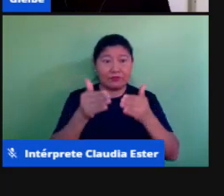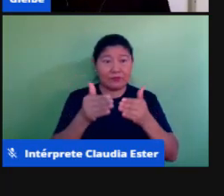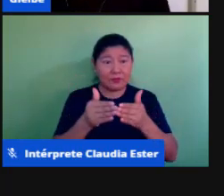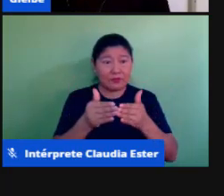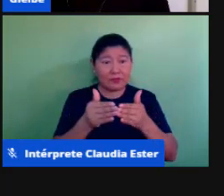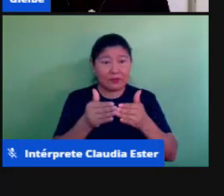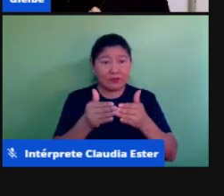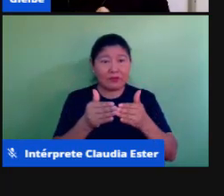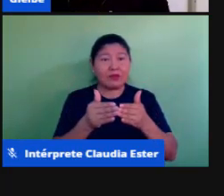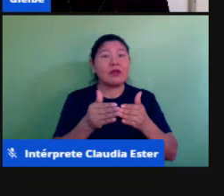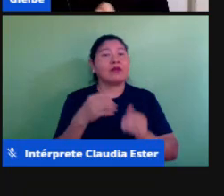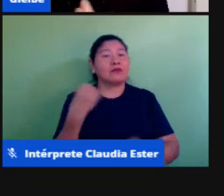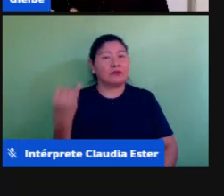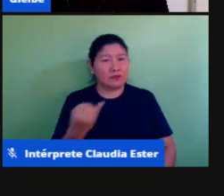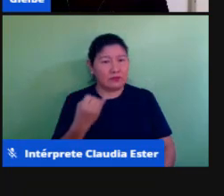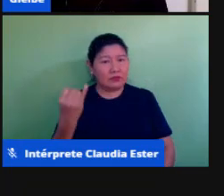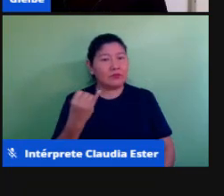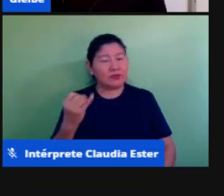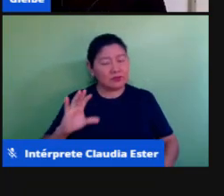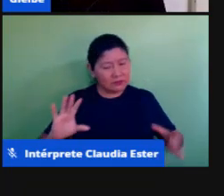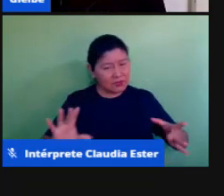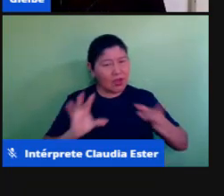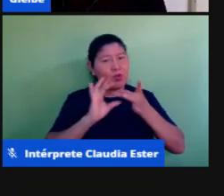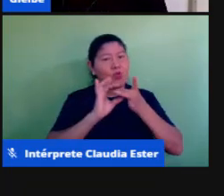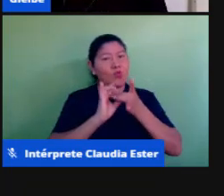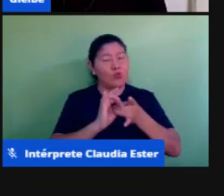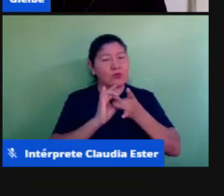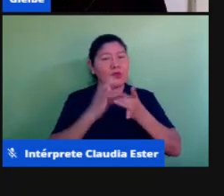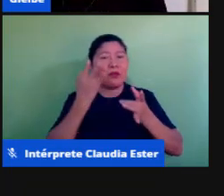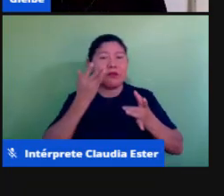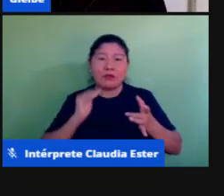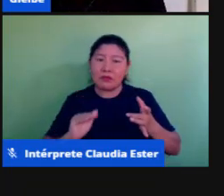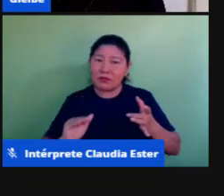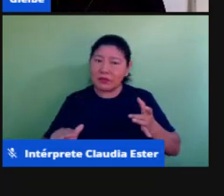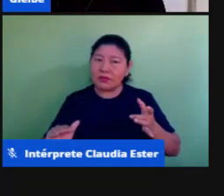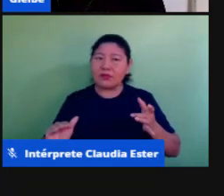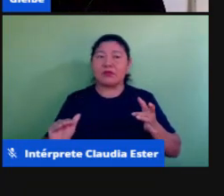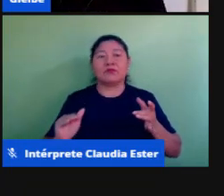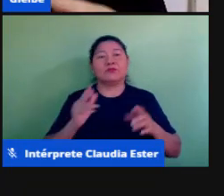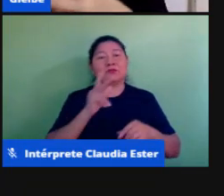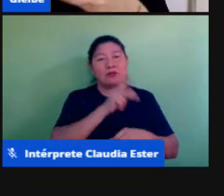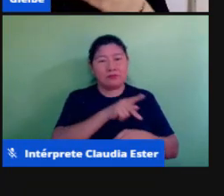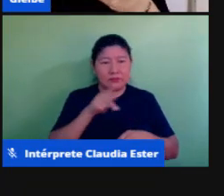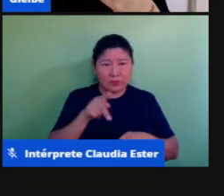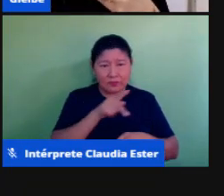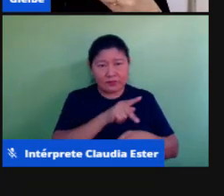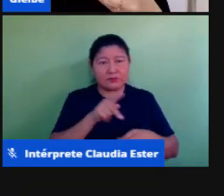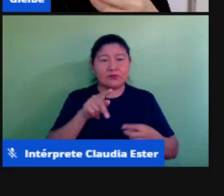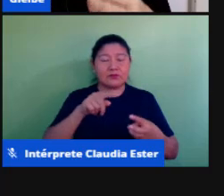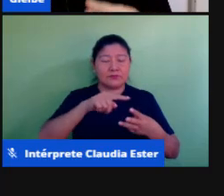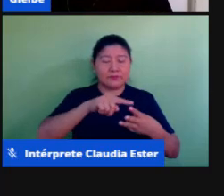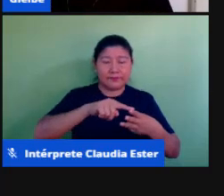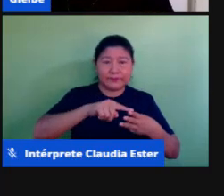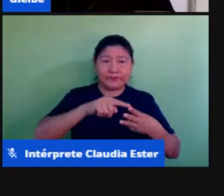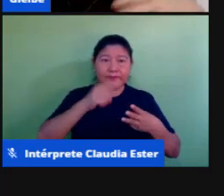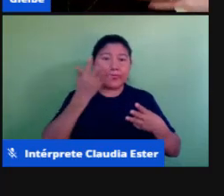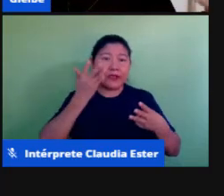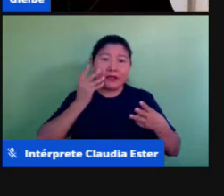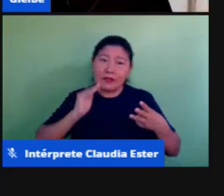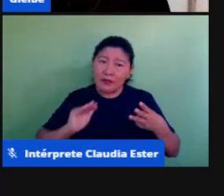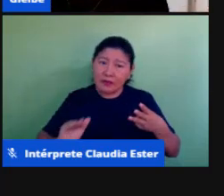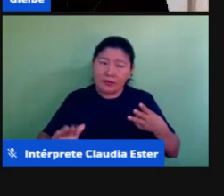momento, essa ligação que eu tenho que fazer entre o professor com a